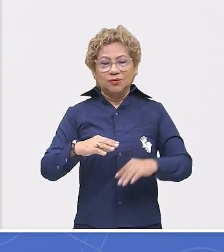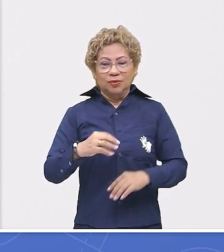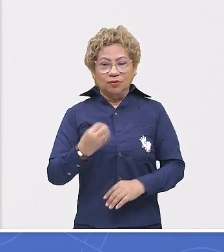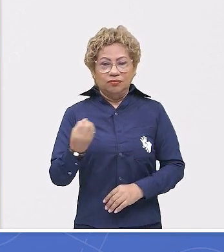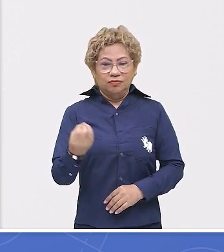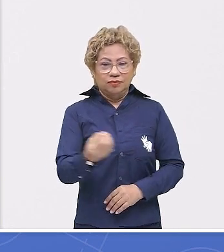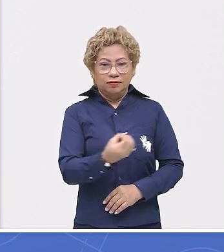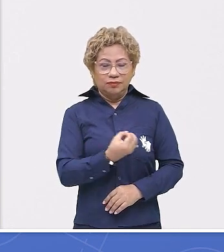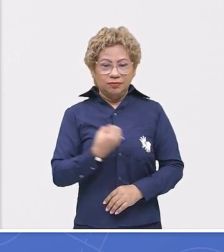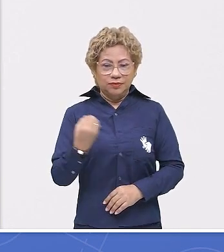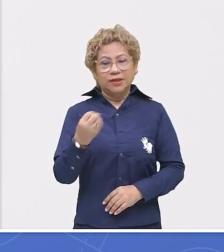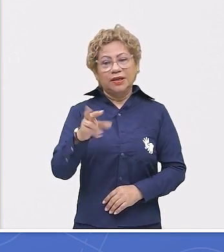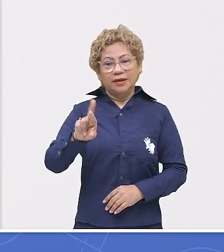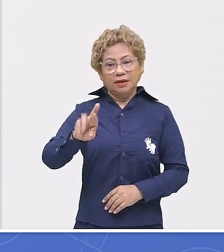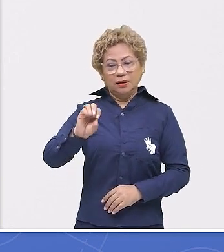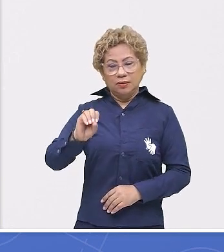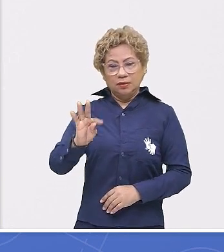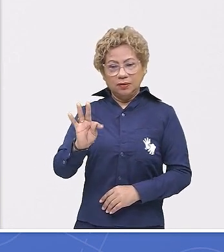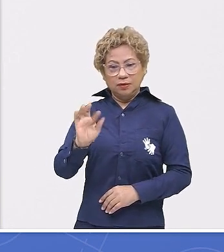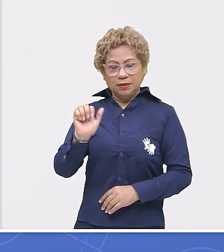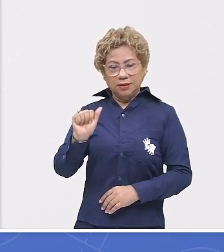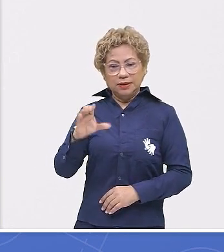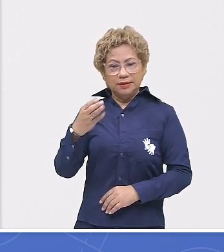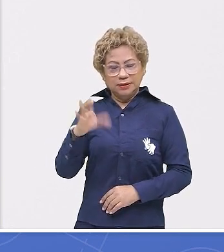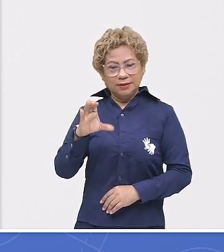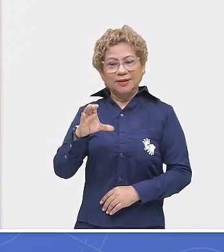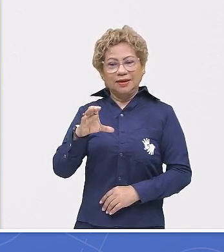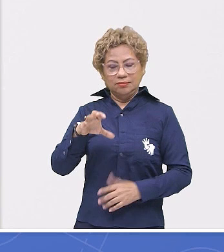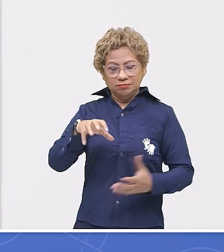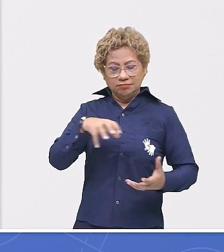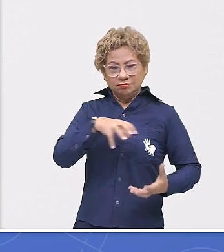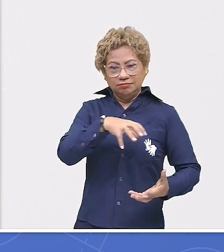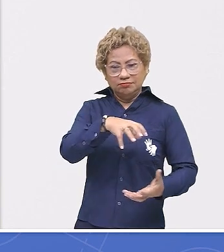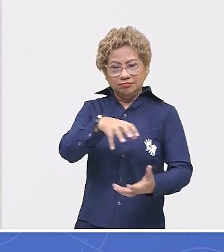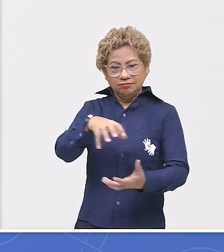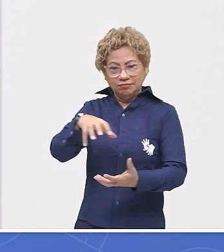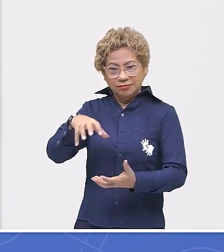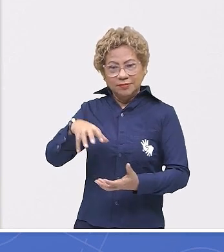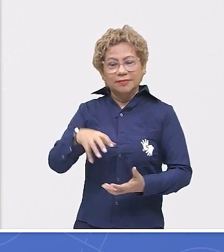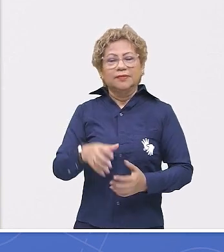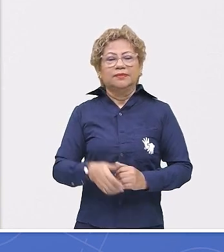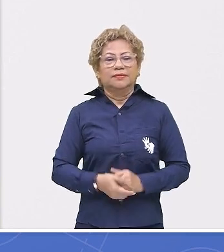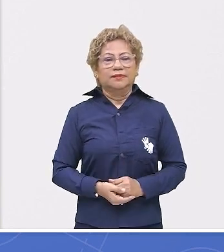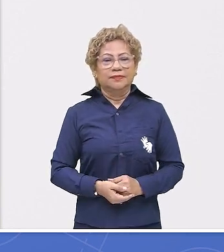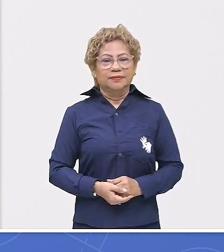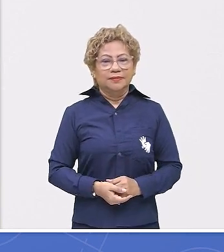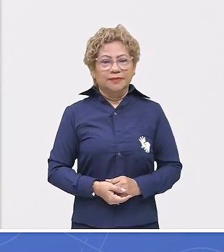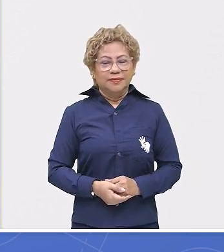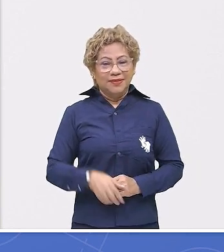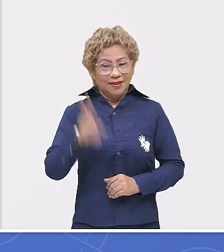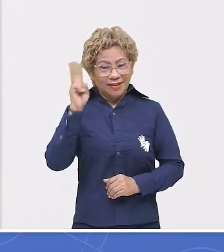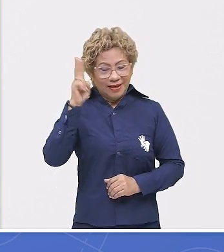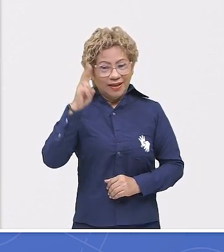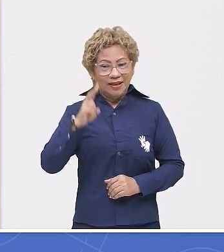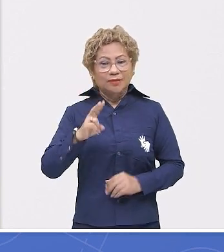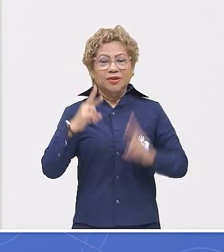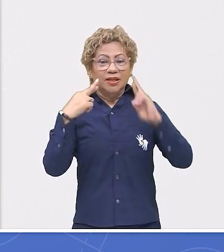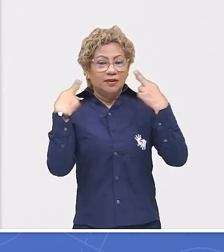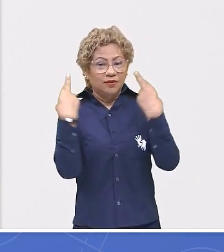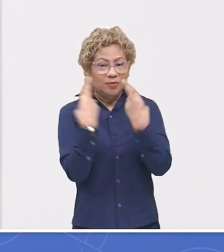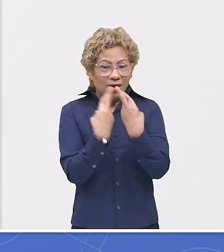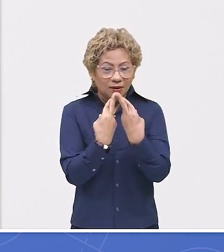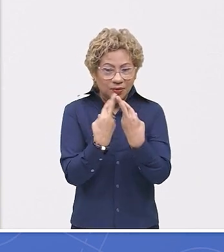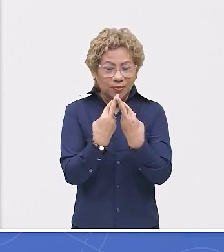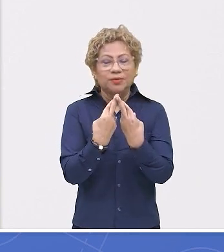partes iguais em que foi dividido o globo terrestre, segundo os meridianos. Lembrem, gente,